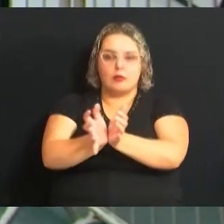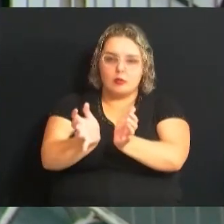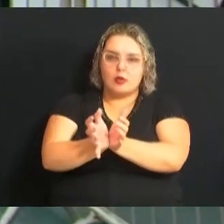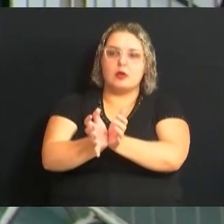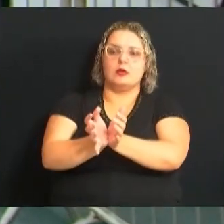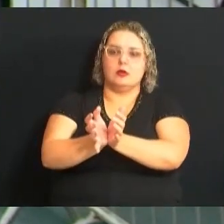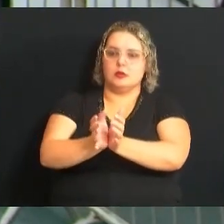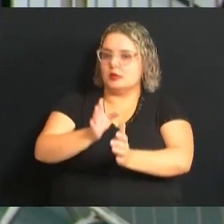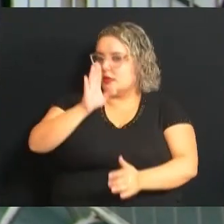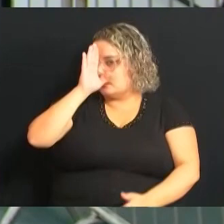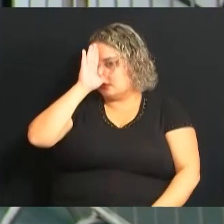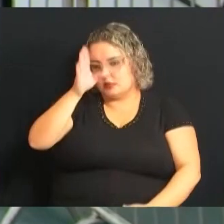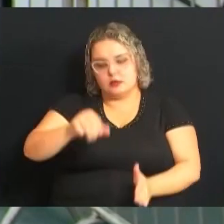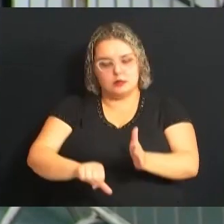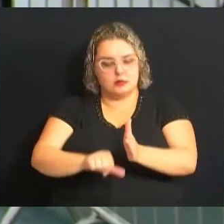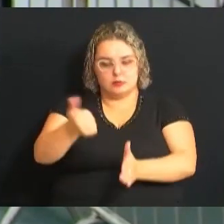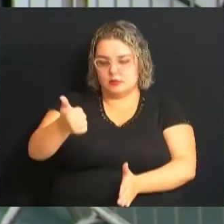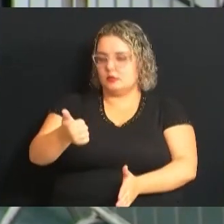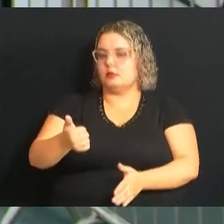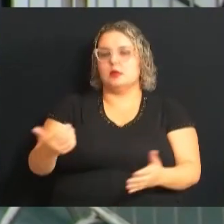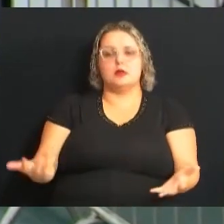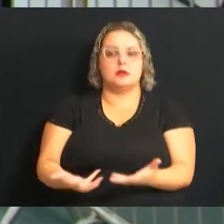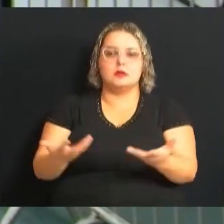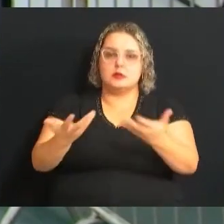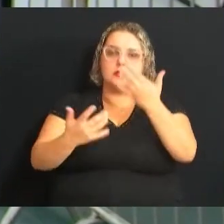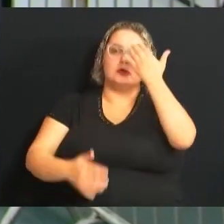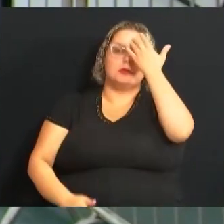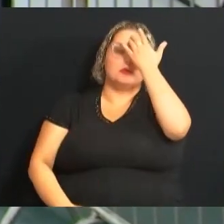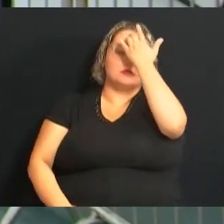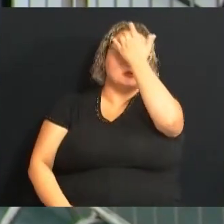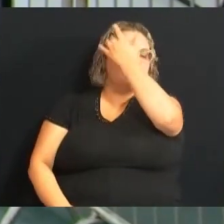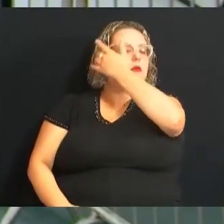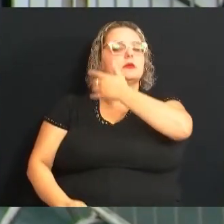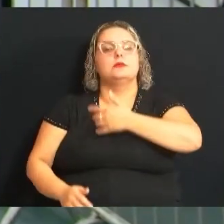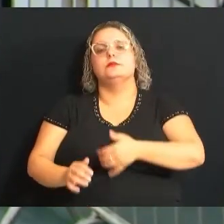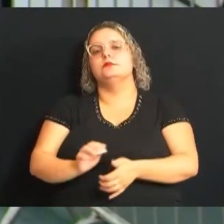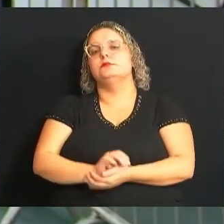através da comissão, foi uma das primeiras iniciativas,